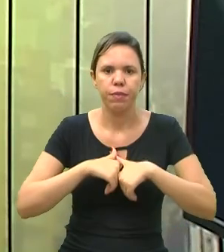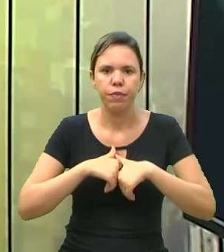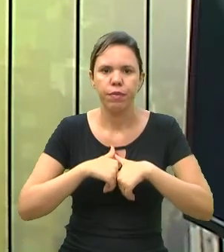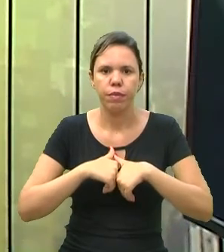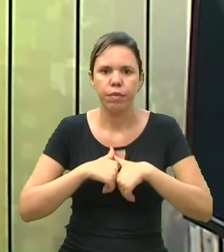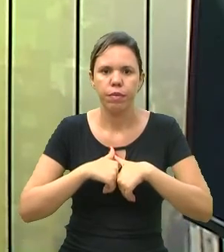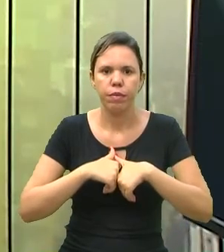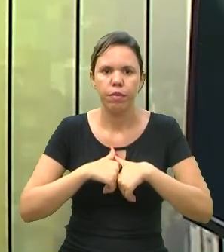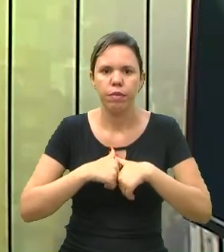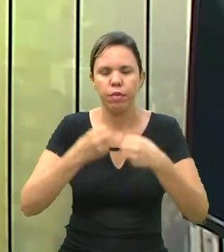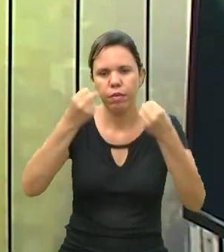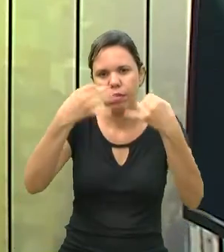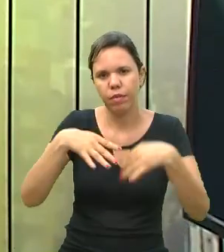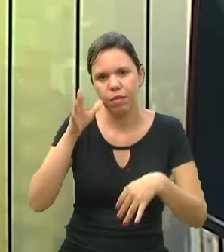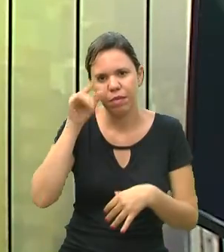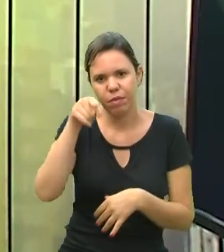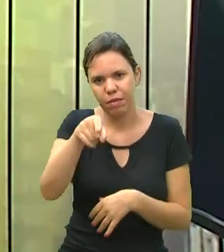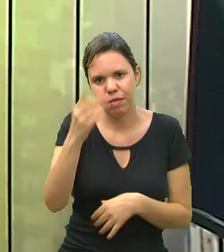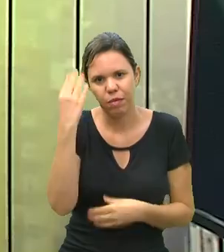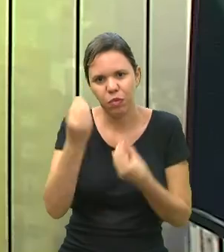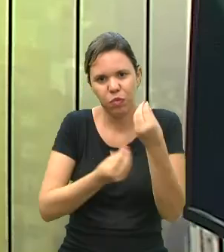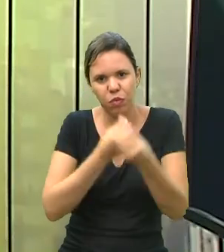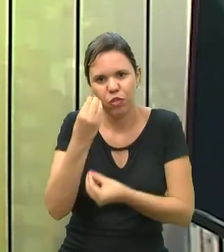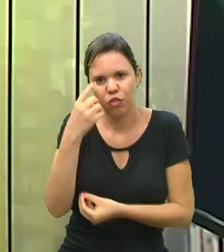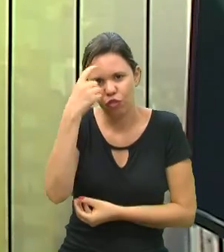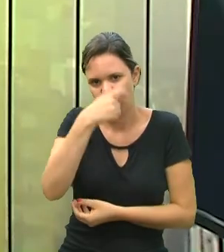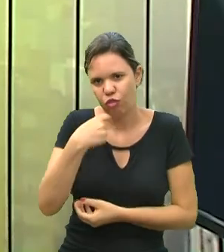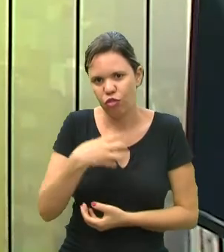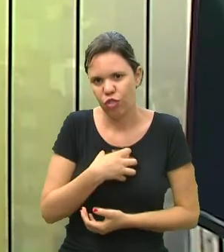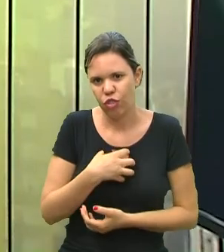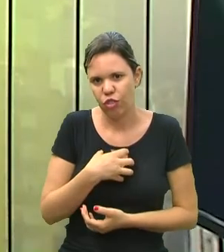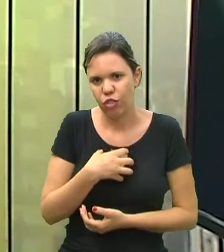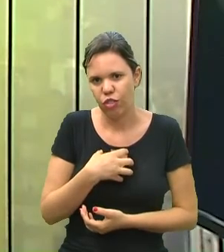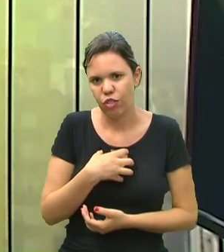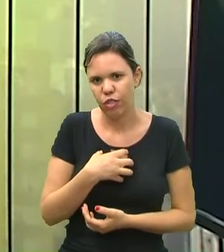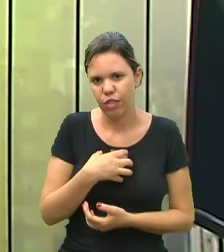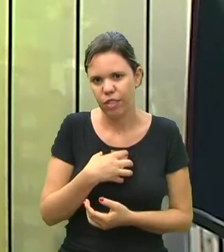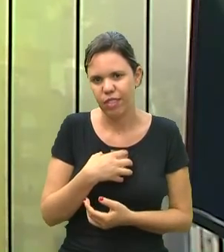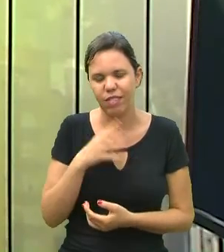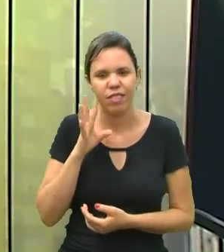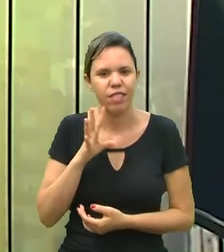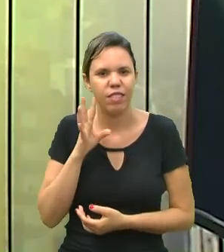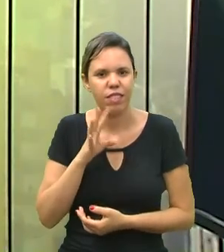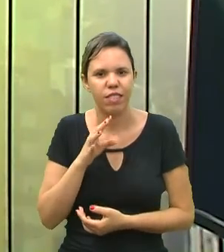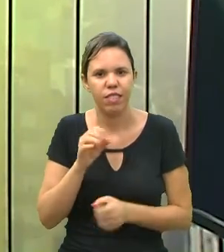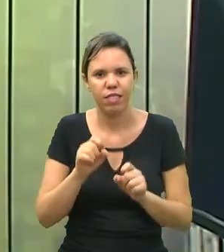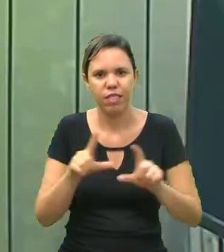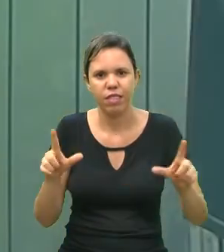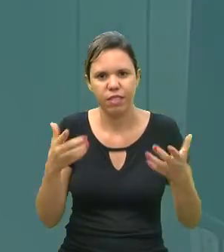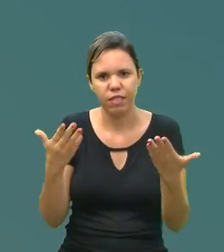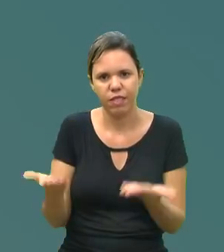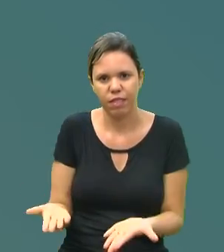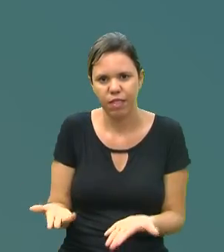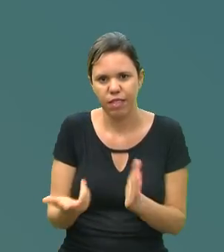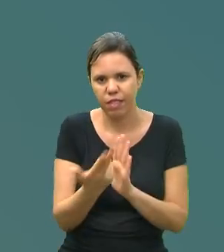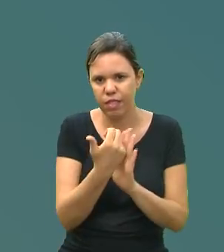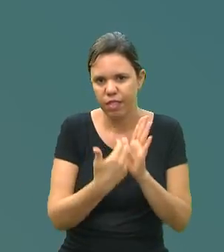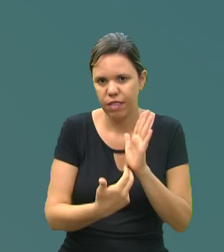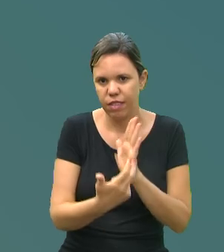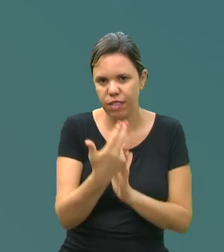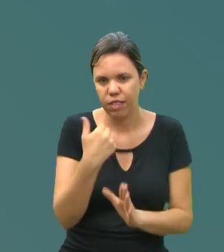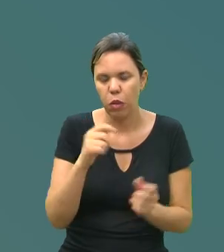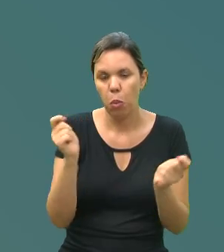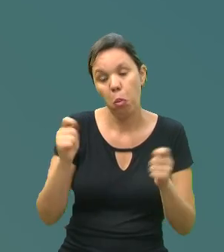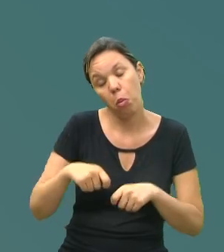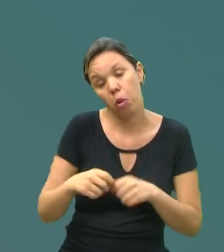engolidos. Eu fico aqui descrevendo, tá curioso, né? Para saber que cara teriam esses bichinhos simpáticos. Tá aí na tela, então, o desenho